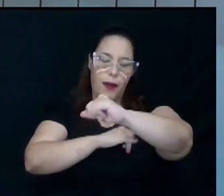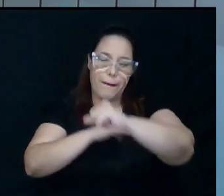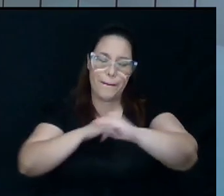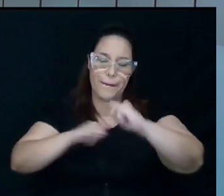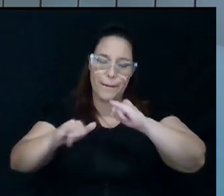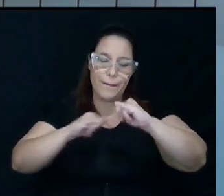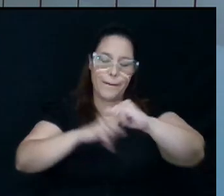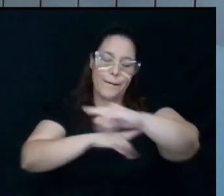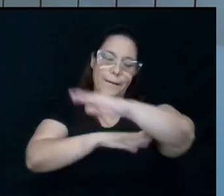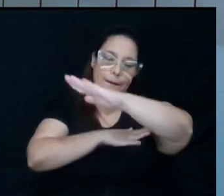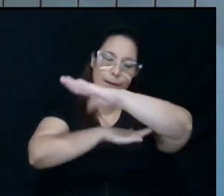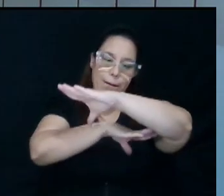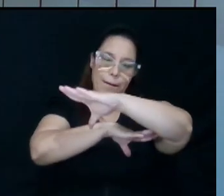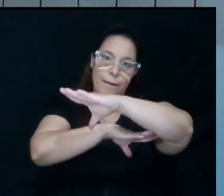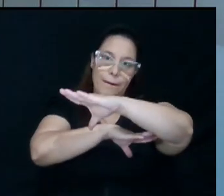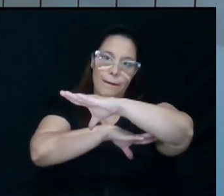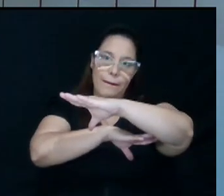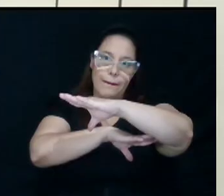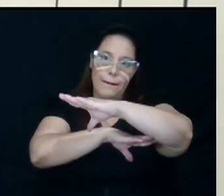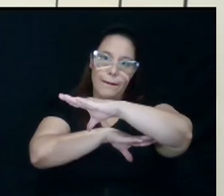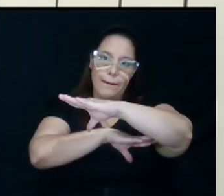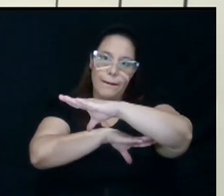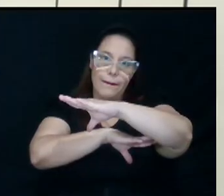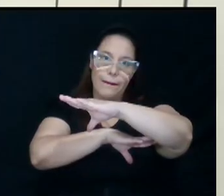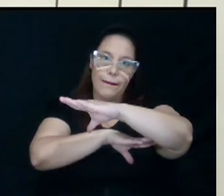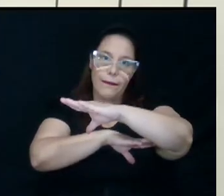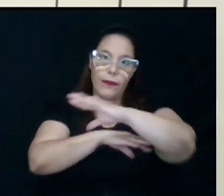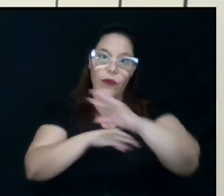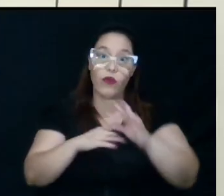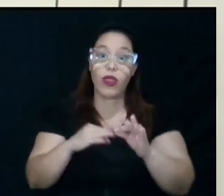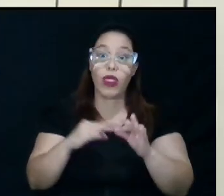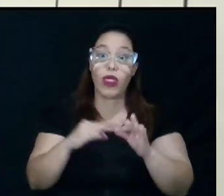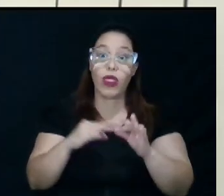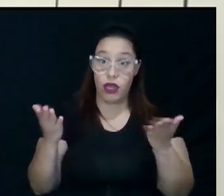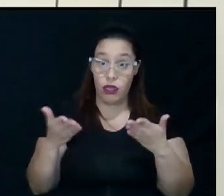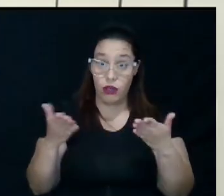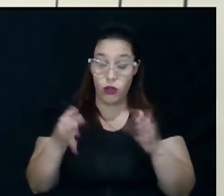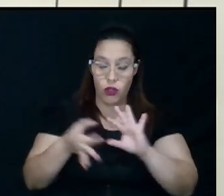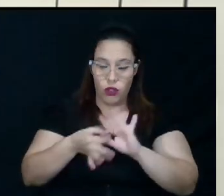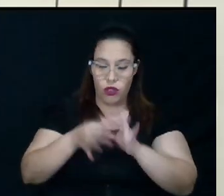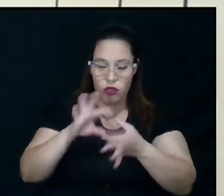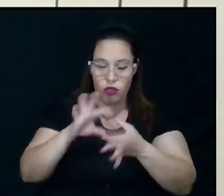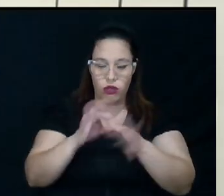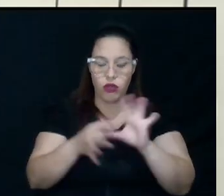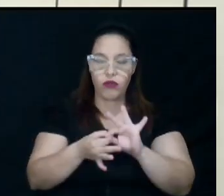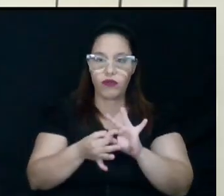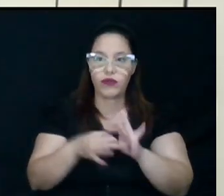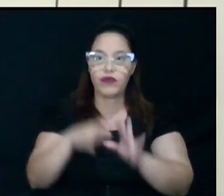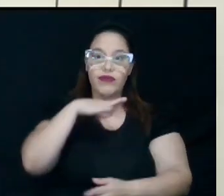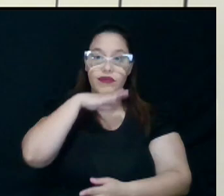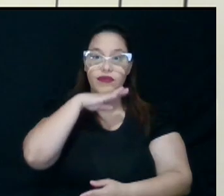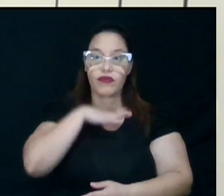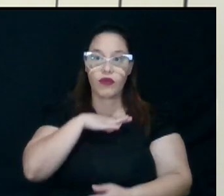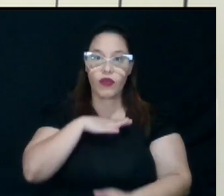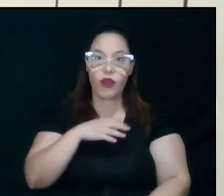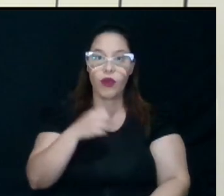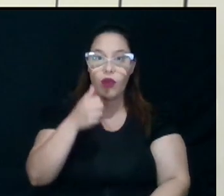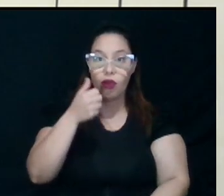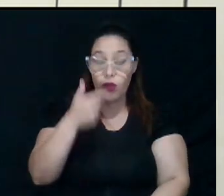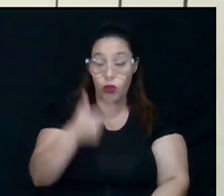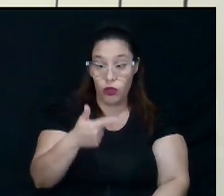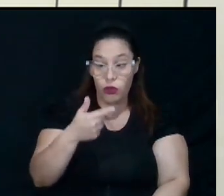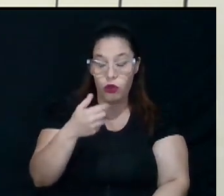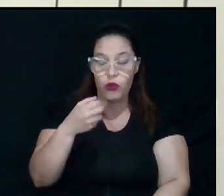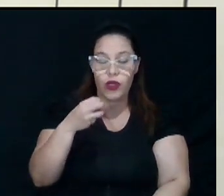então, programação desta tarde aqui nos Jogos Olímpicos, porque daqui a pouco, às 2h35 da tarde,